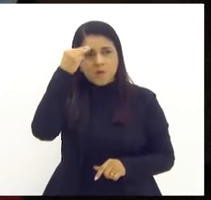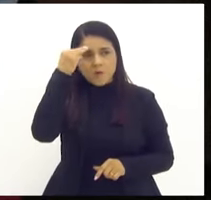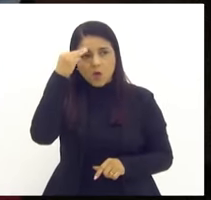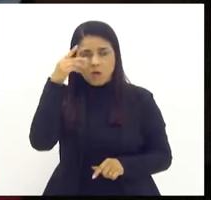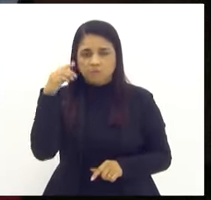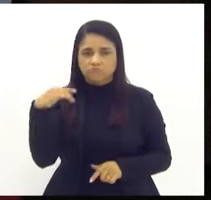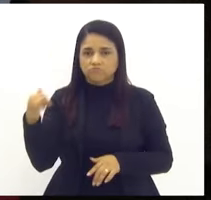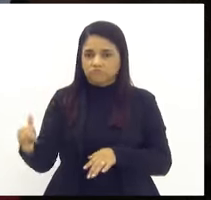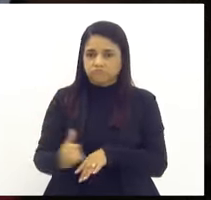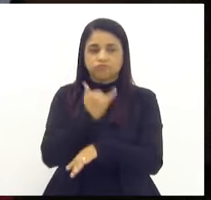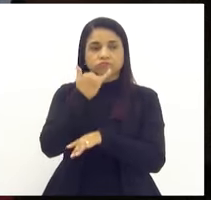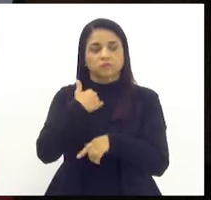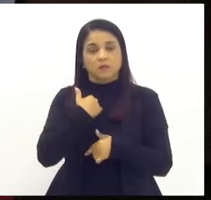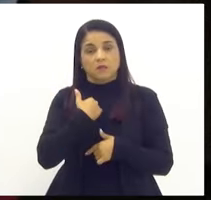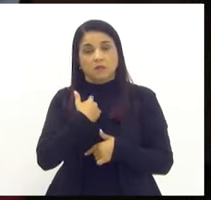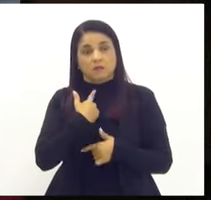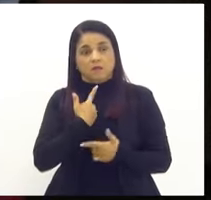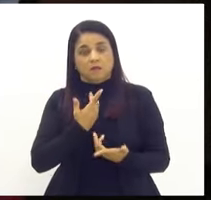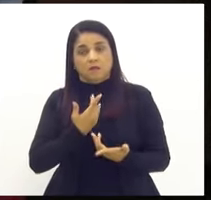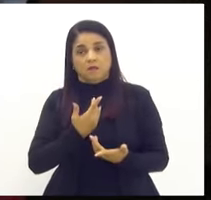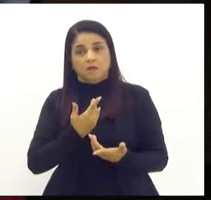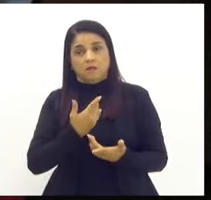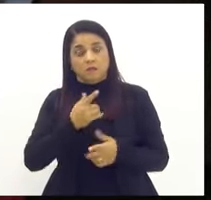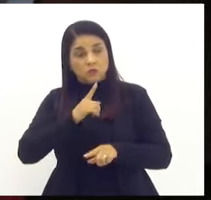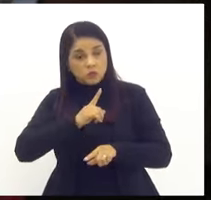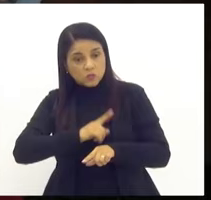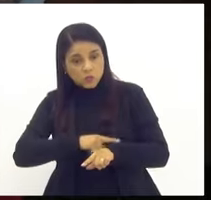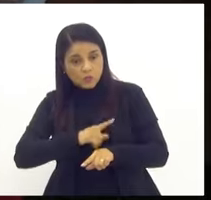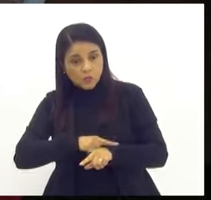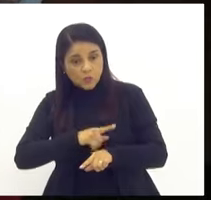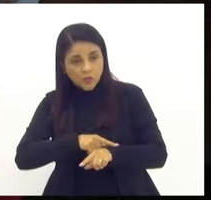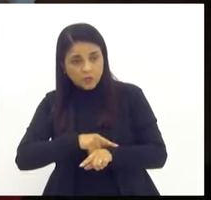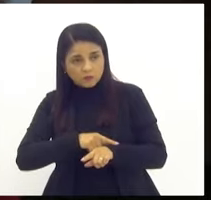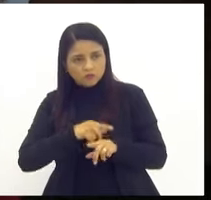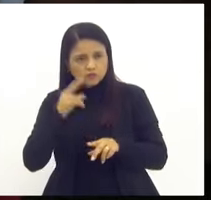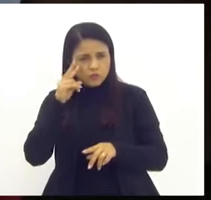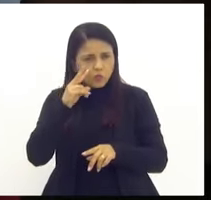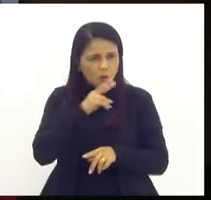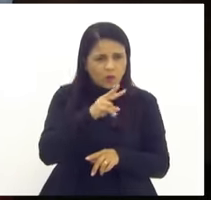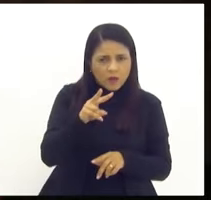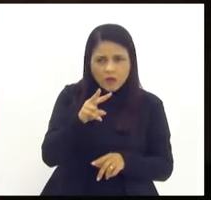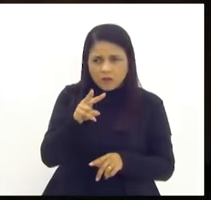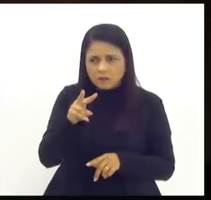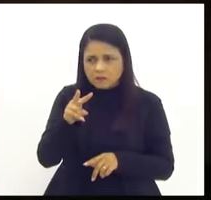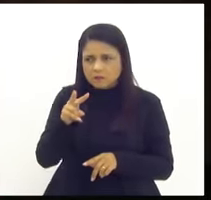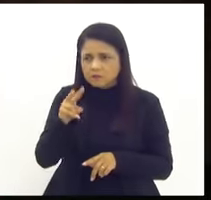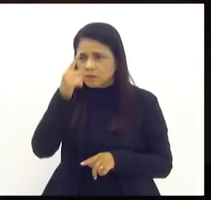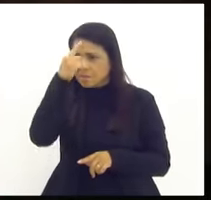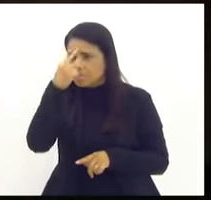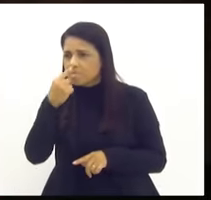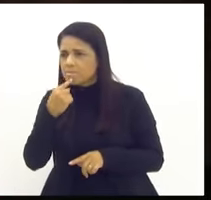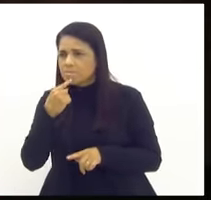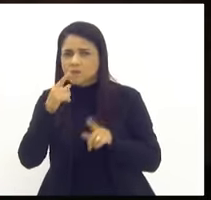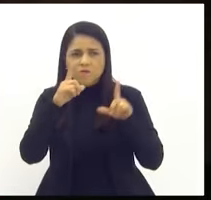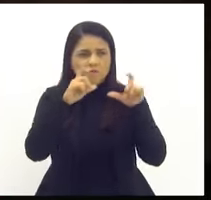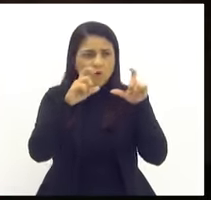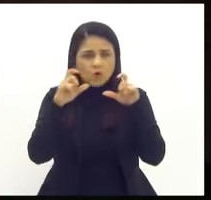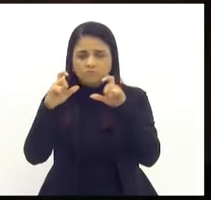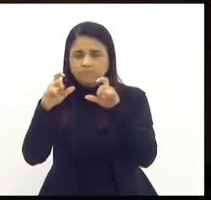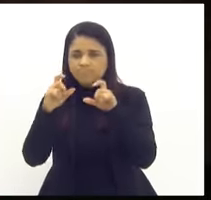traiu exatamente naquele momento de um olhar e ver imagens que eu não pude